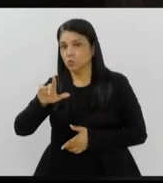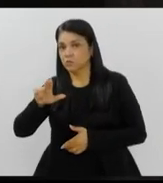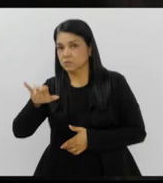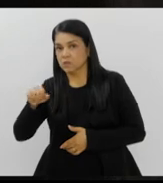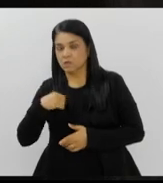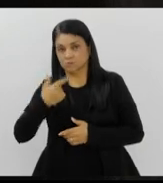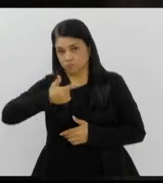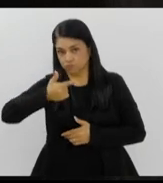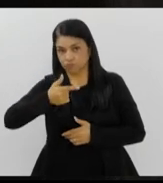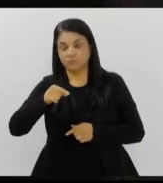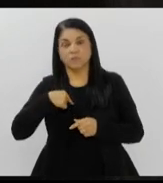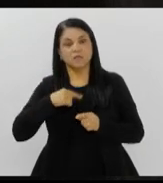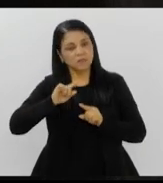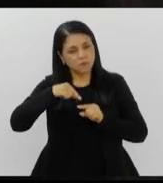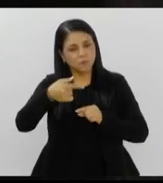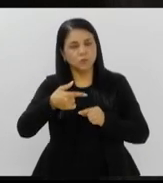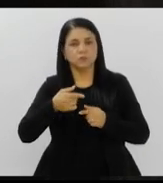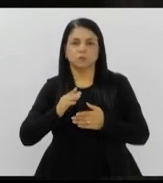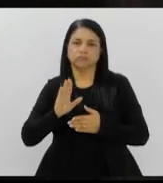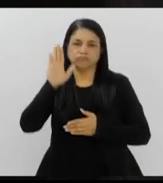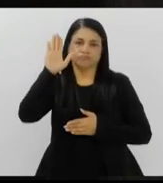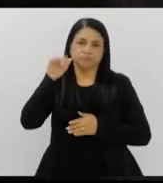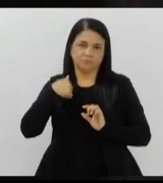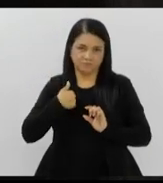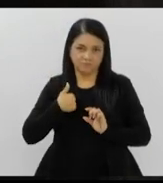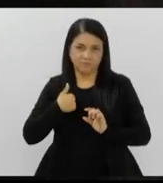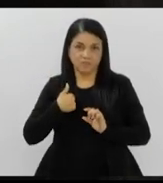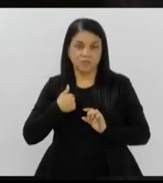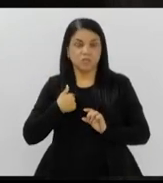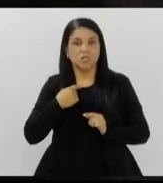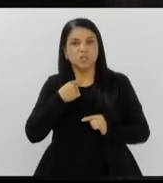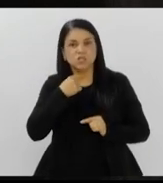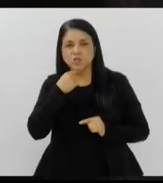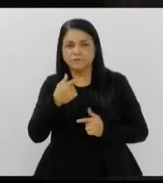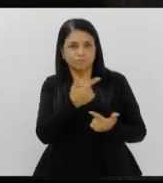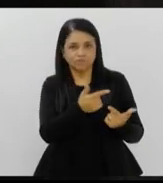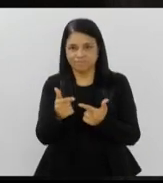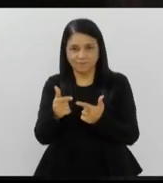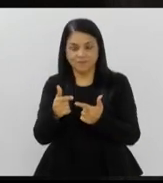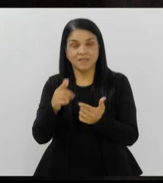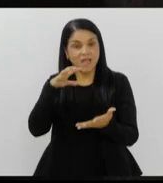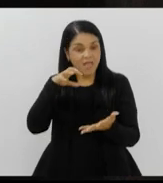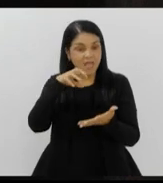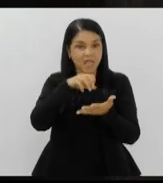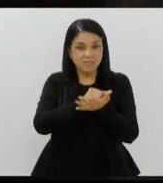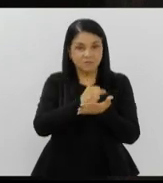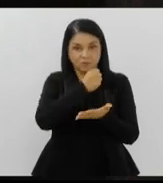essa dúvida daqui. Ela não titubeou, foi no cartório, registrou